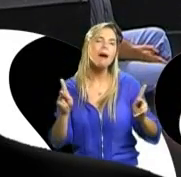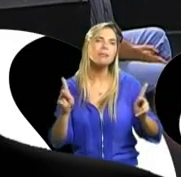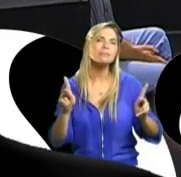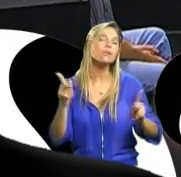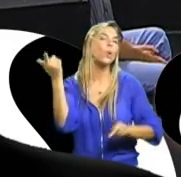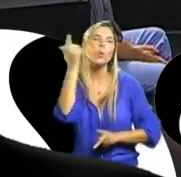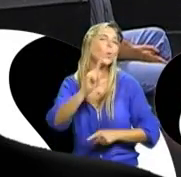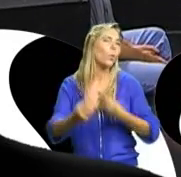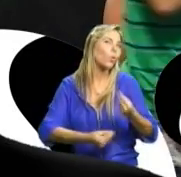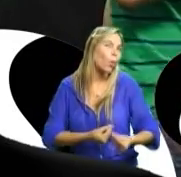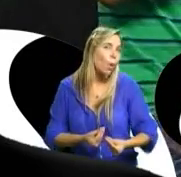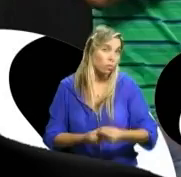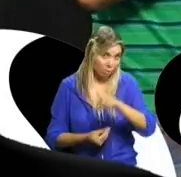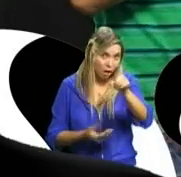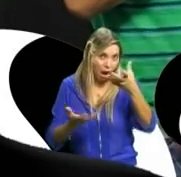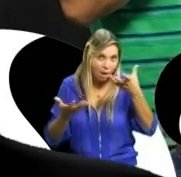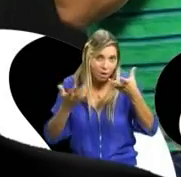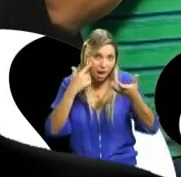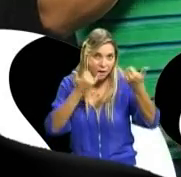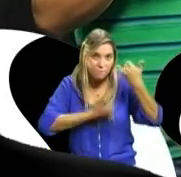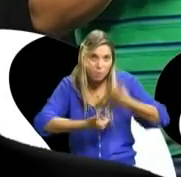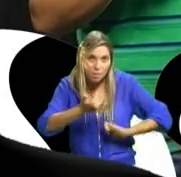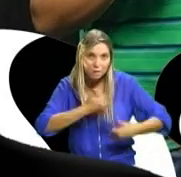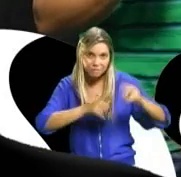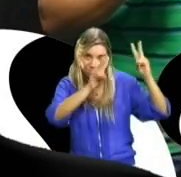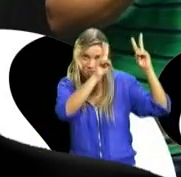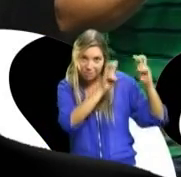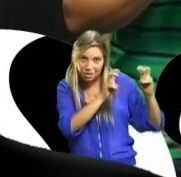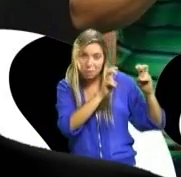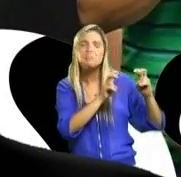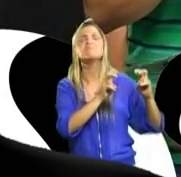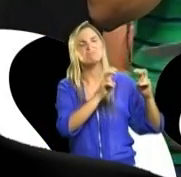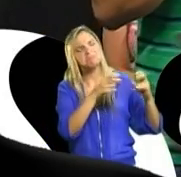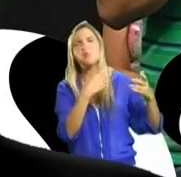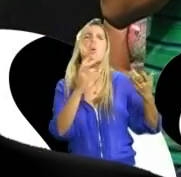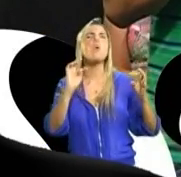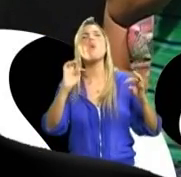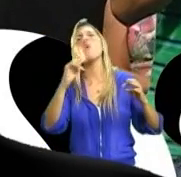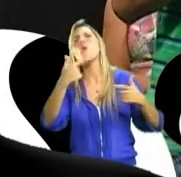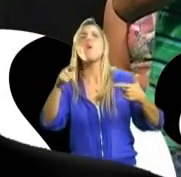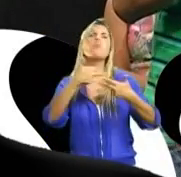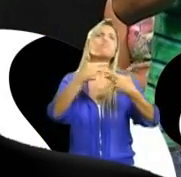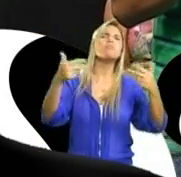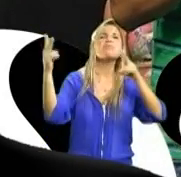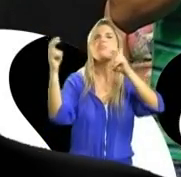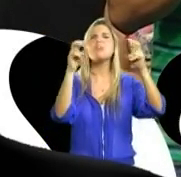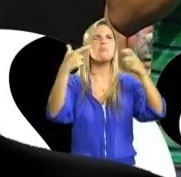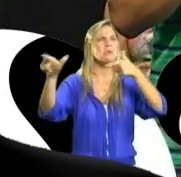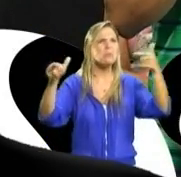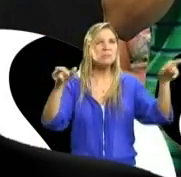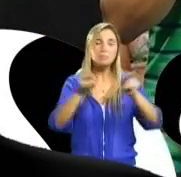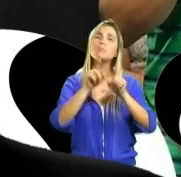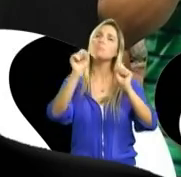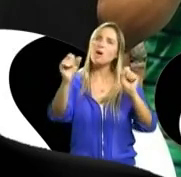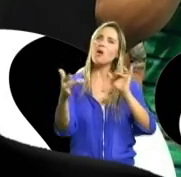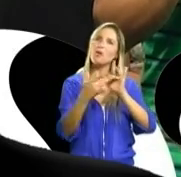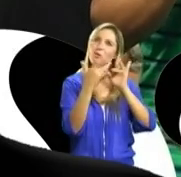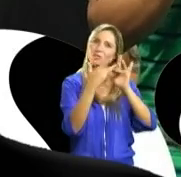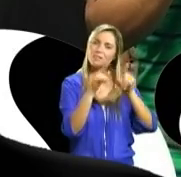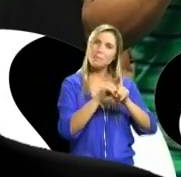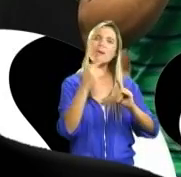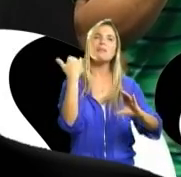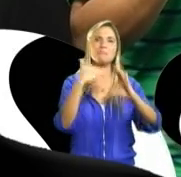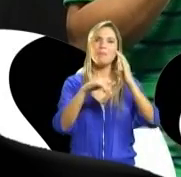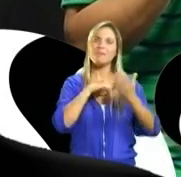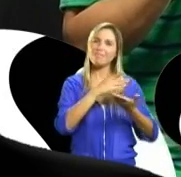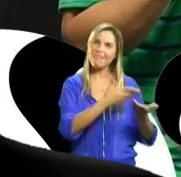construirmos a paz. Se você quer saber mais informações sobre esse tema ou sobre quaisquer outros temas, entre em contato conosco O e-mail